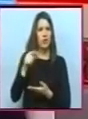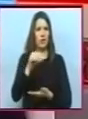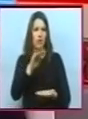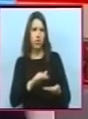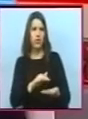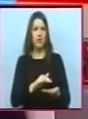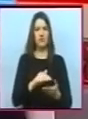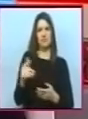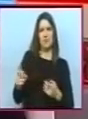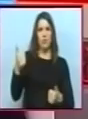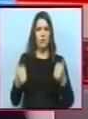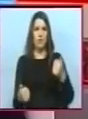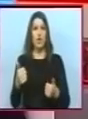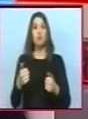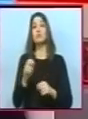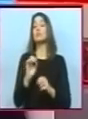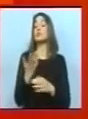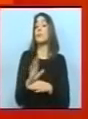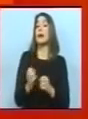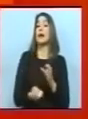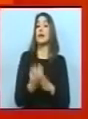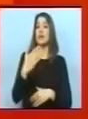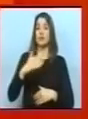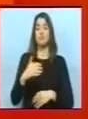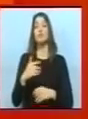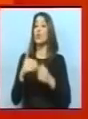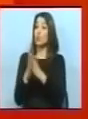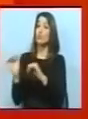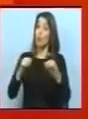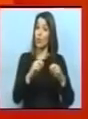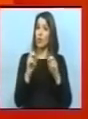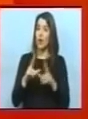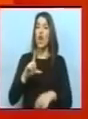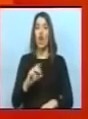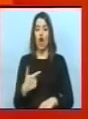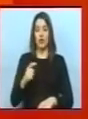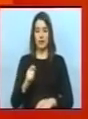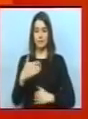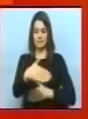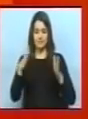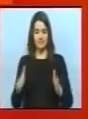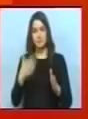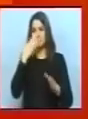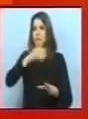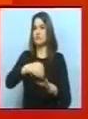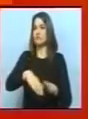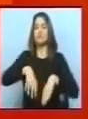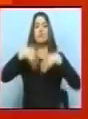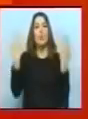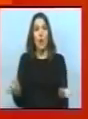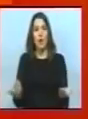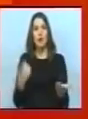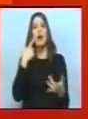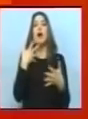herdeiros, se forem criados lotes, em que obviamente todos vão estar de acordo, mas ninguém sabe a quem é que o lote vai calhar. Portanto, todos estarão